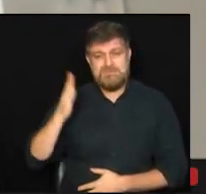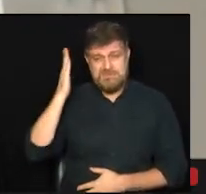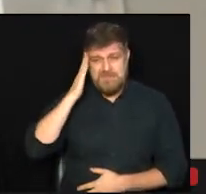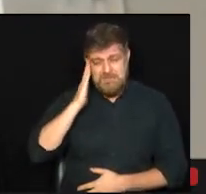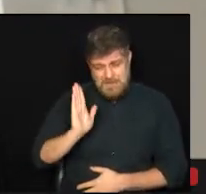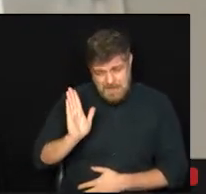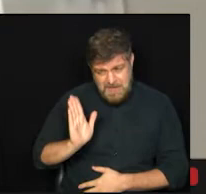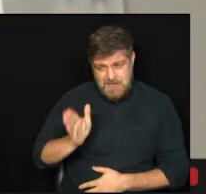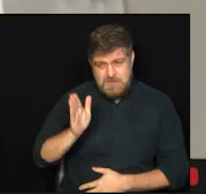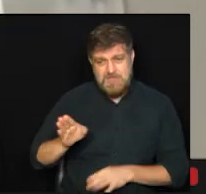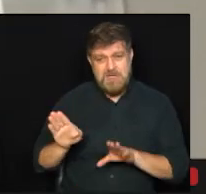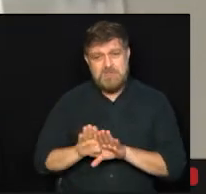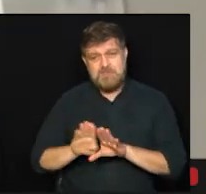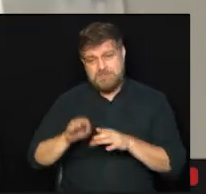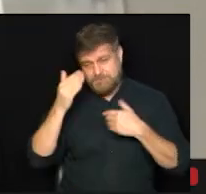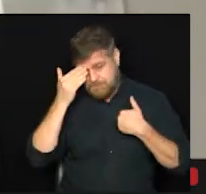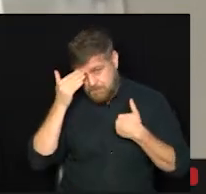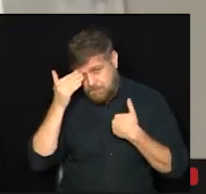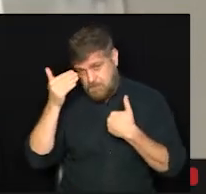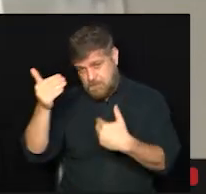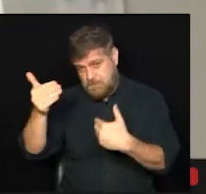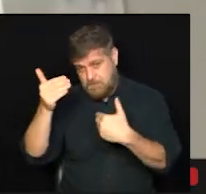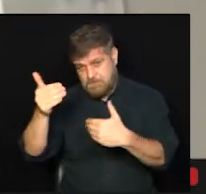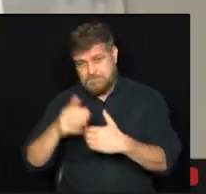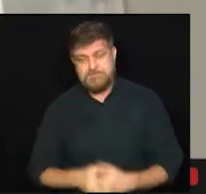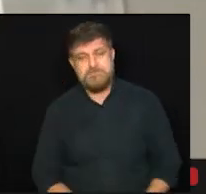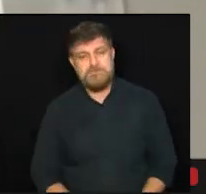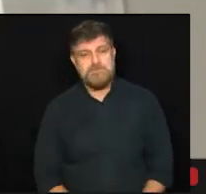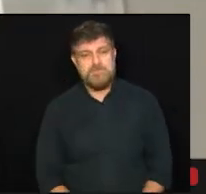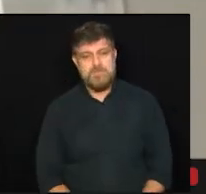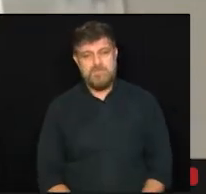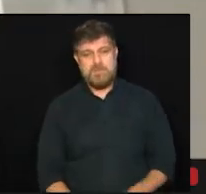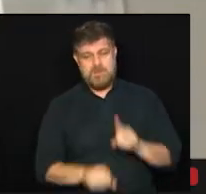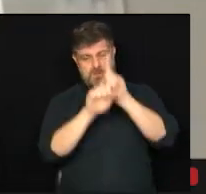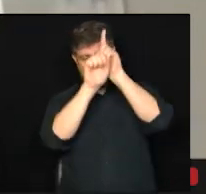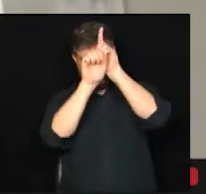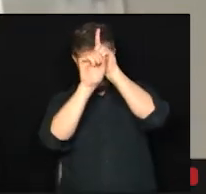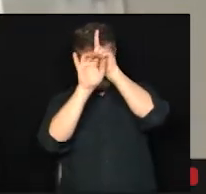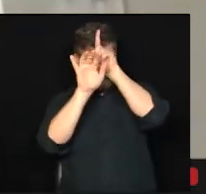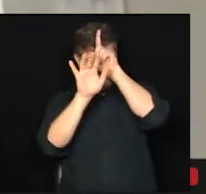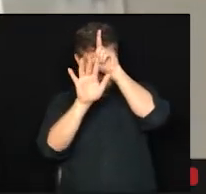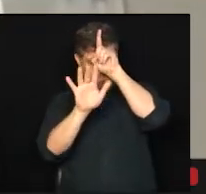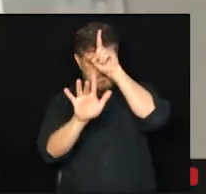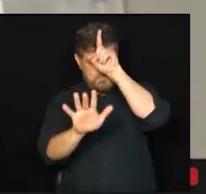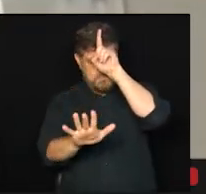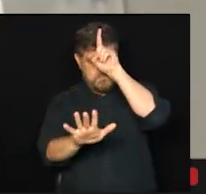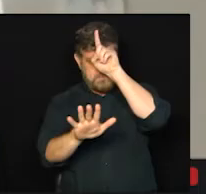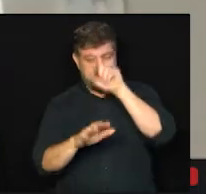mandou agradecer a presença de vocês. Muito obrigado, Deus continue nos abençoando.